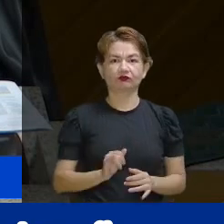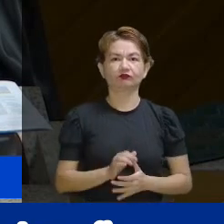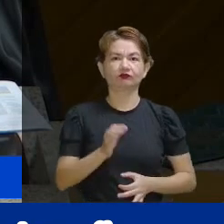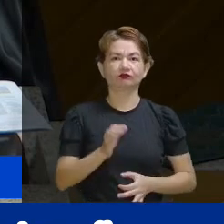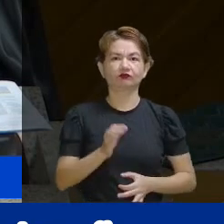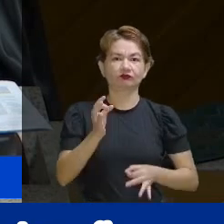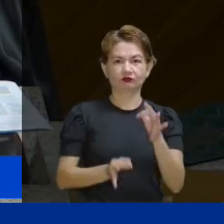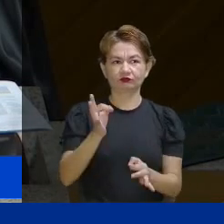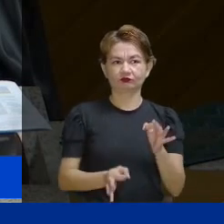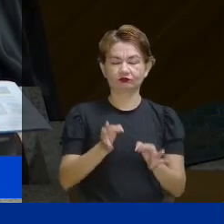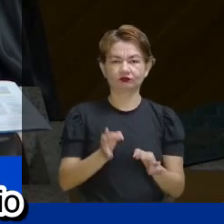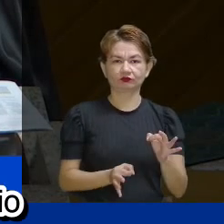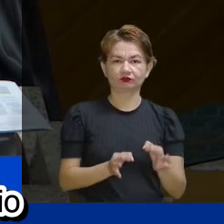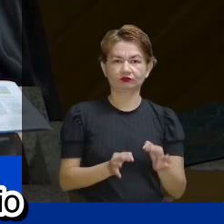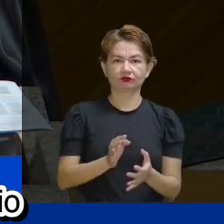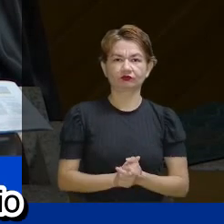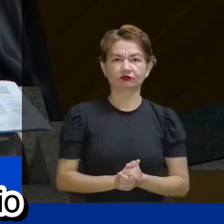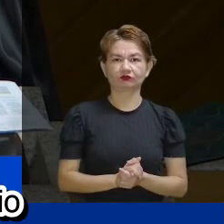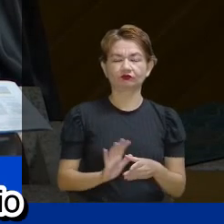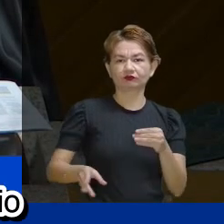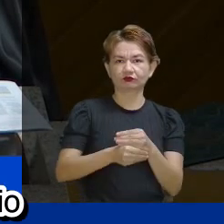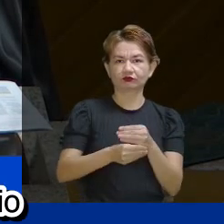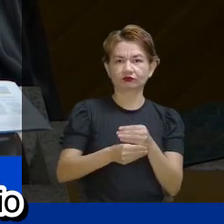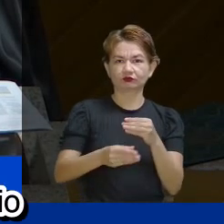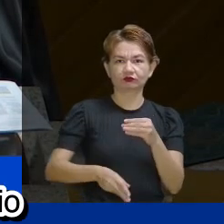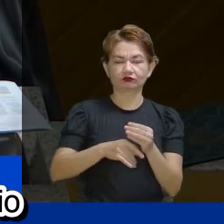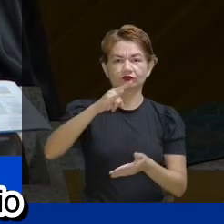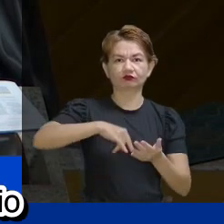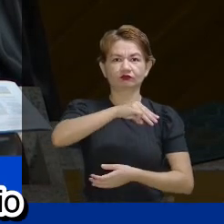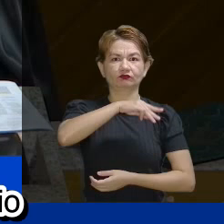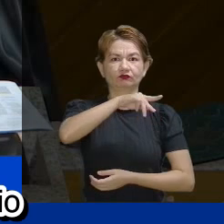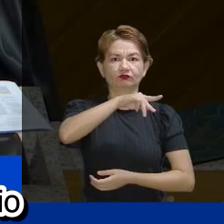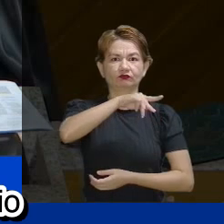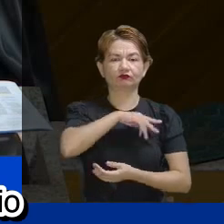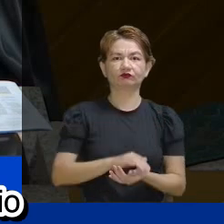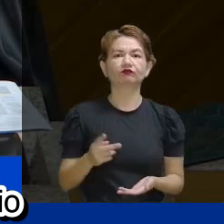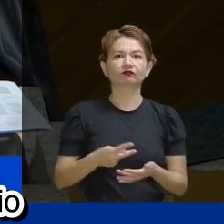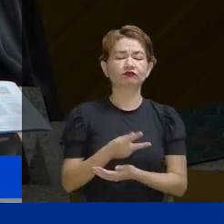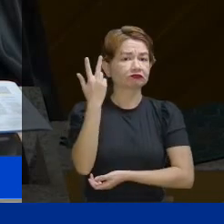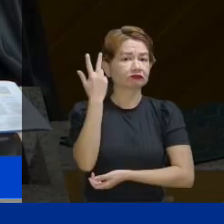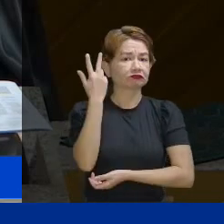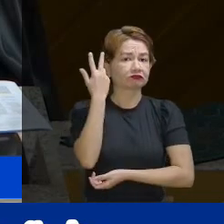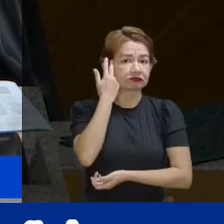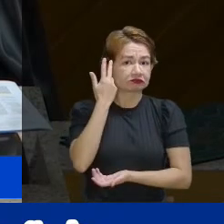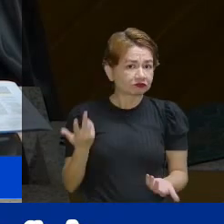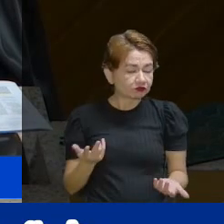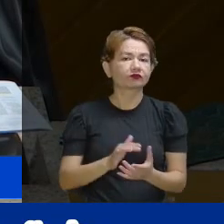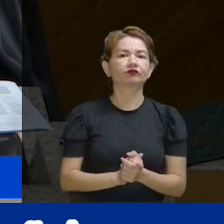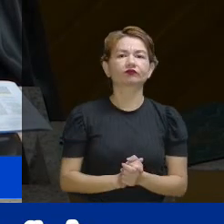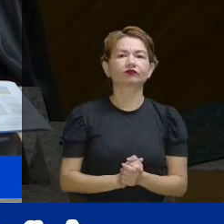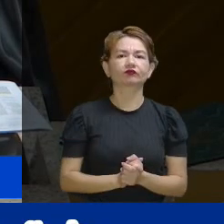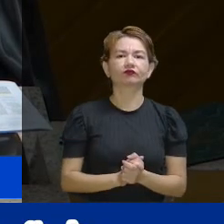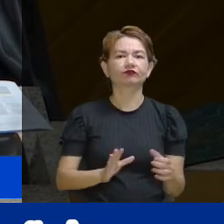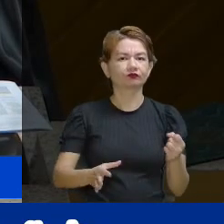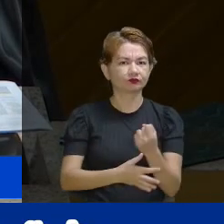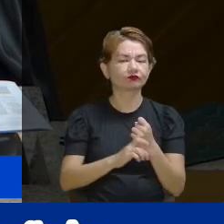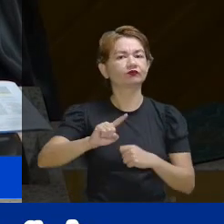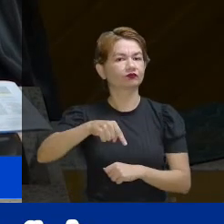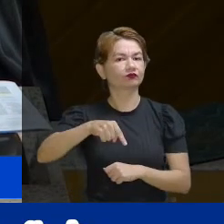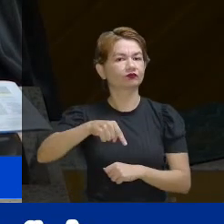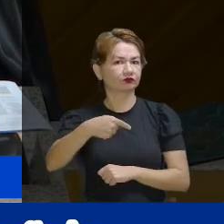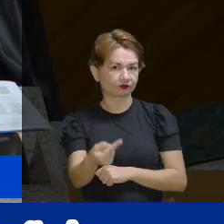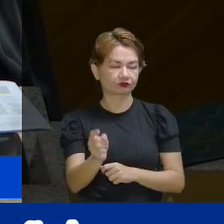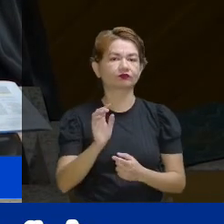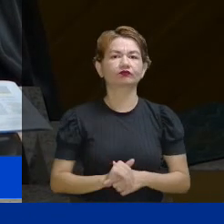julgamento das ações, houve a juntada de documentos do Ministério Público, ela ocorreu de forma regular, tendo sido assegurado posteriormente